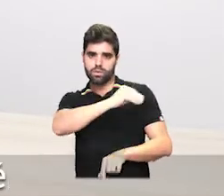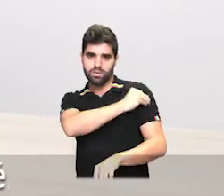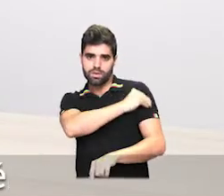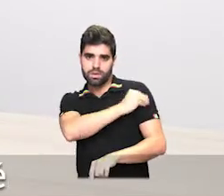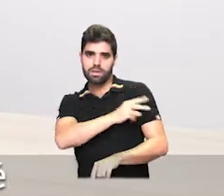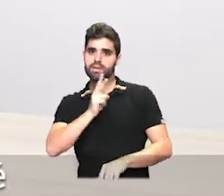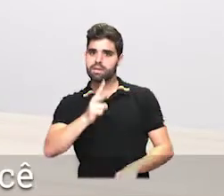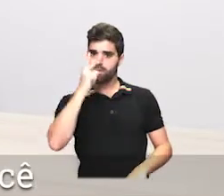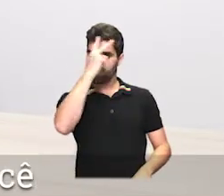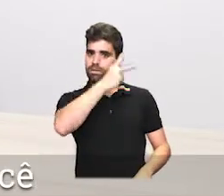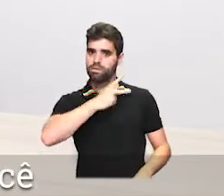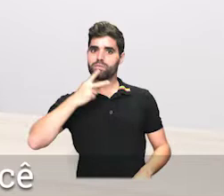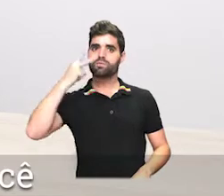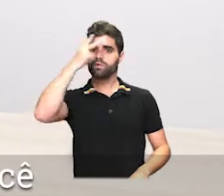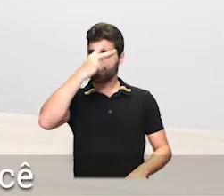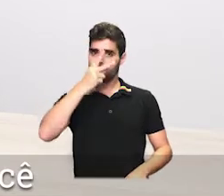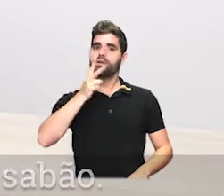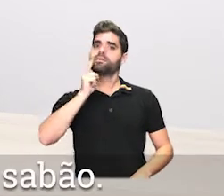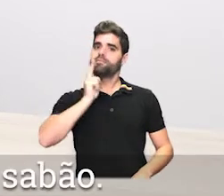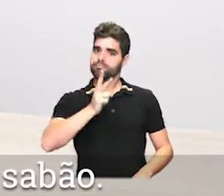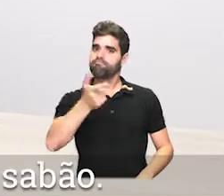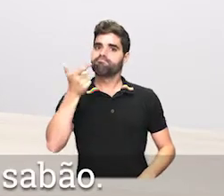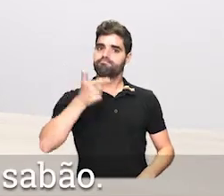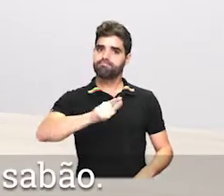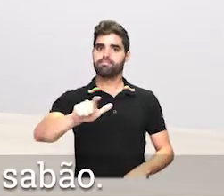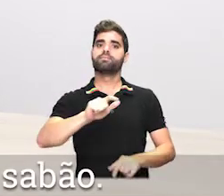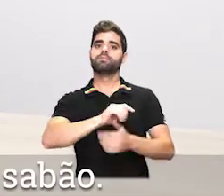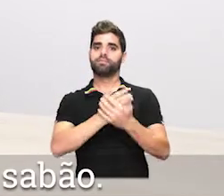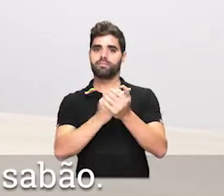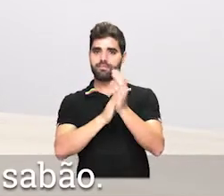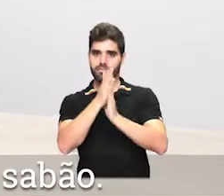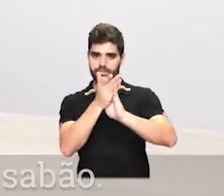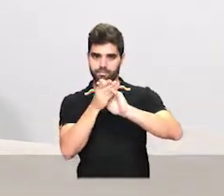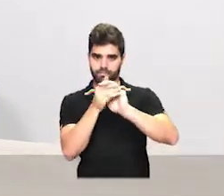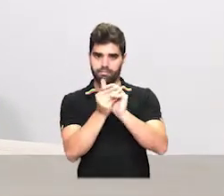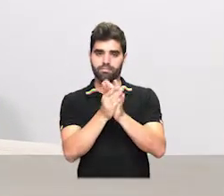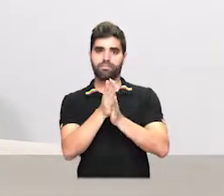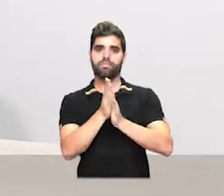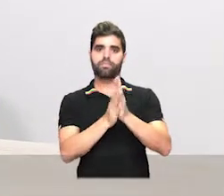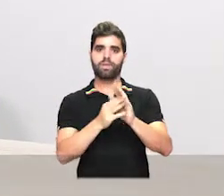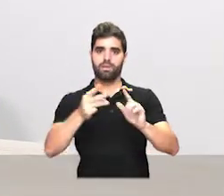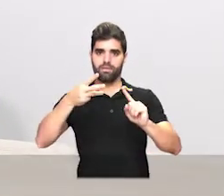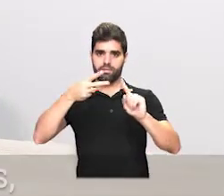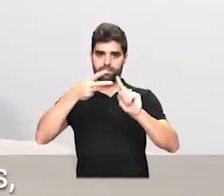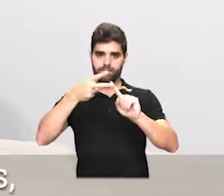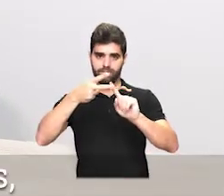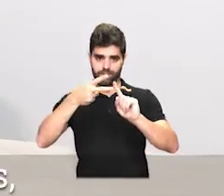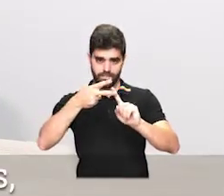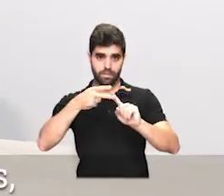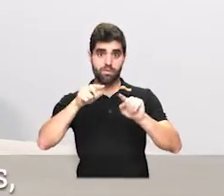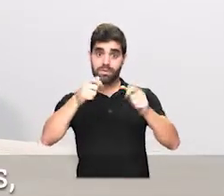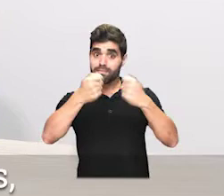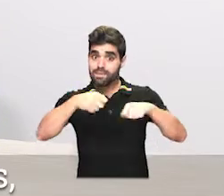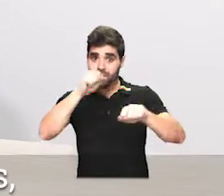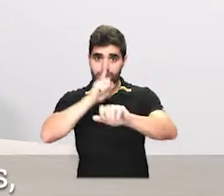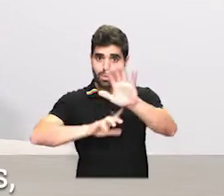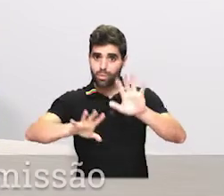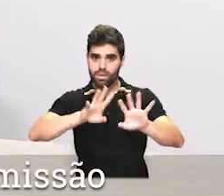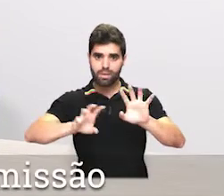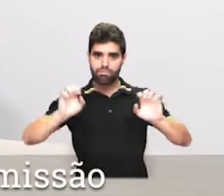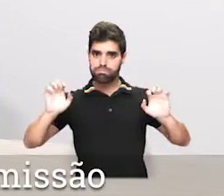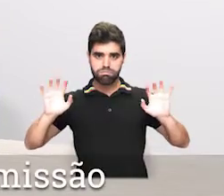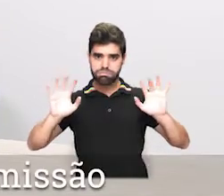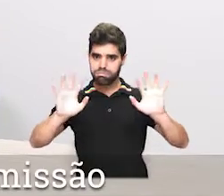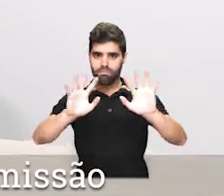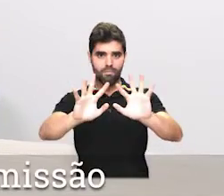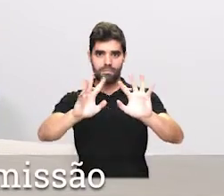cada 2 horas é recomendado que você lave as mãos com água e sabão. A segunda etapa é você evitar aglomerações.